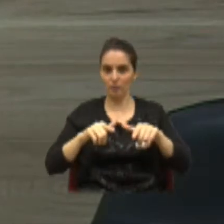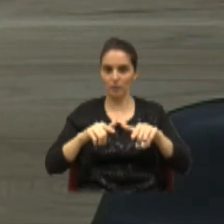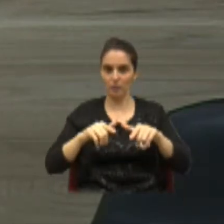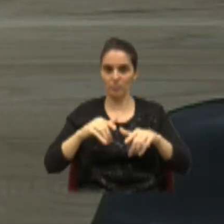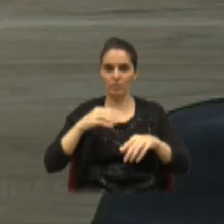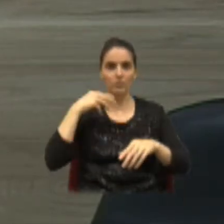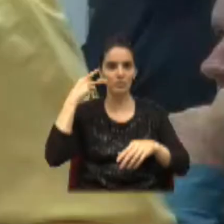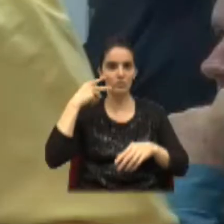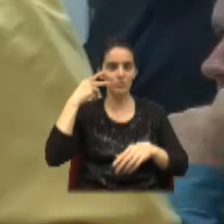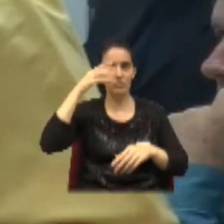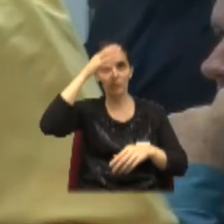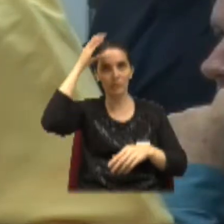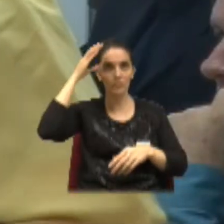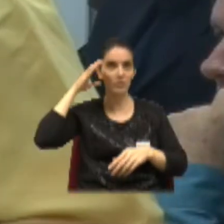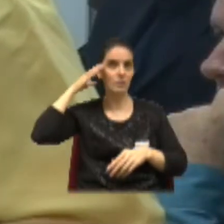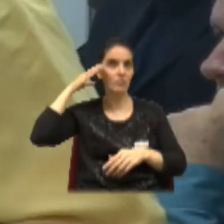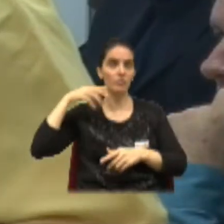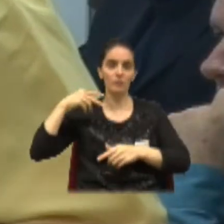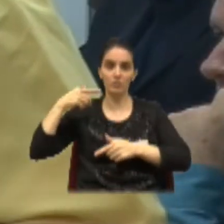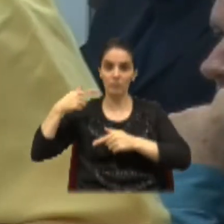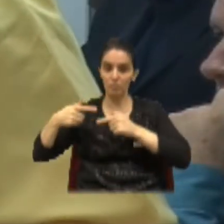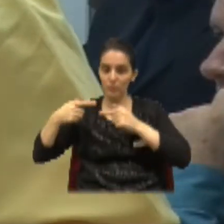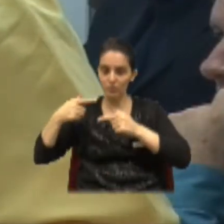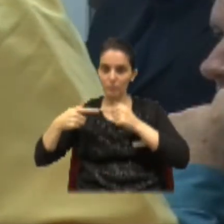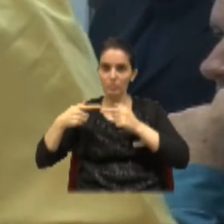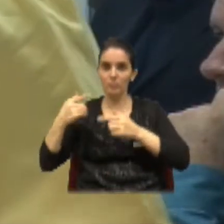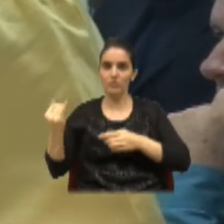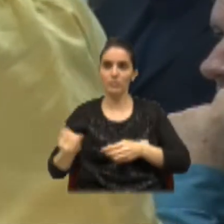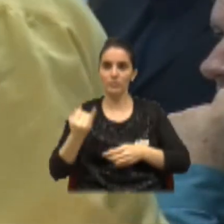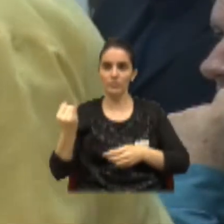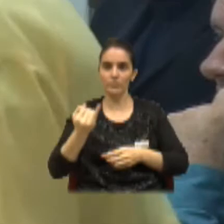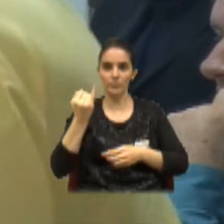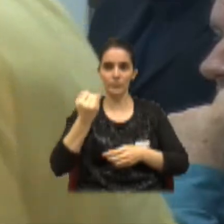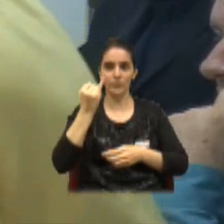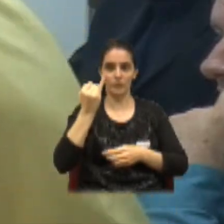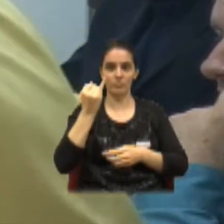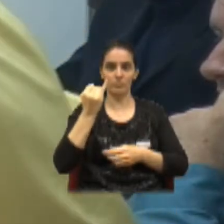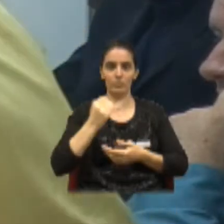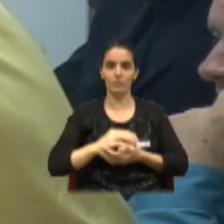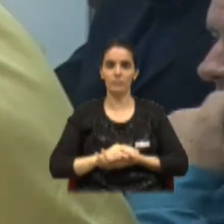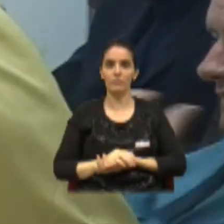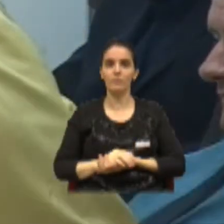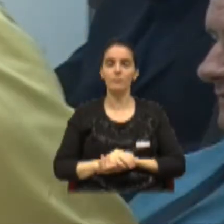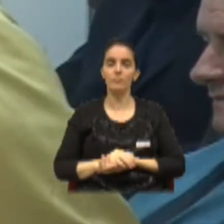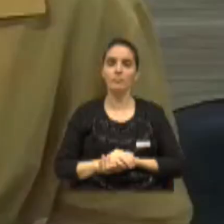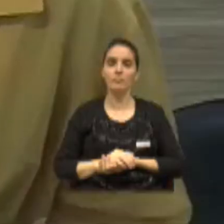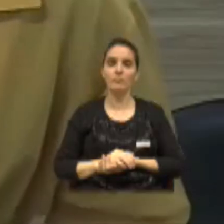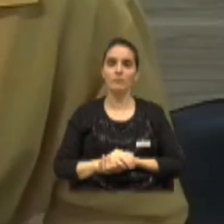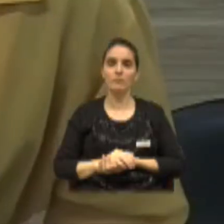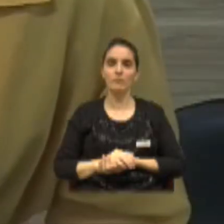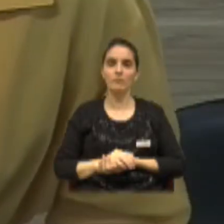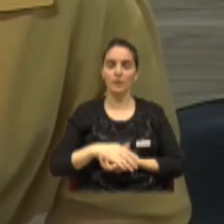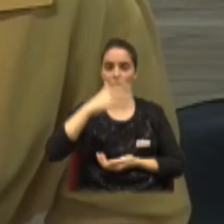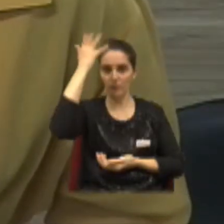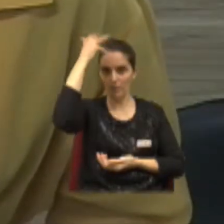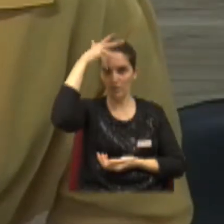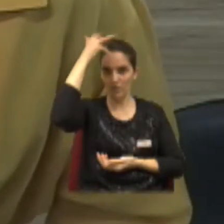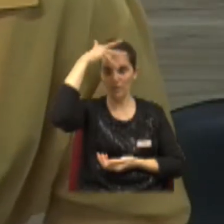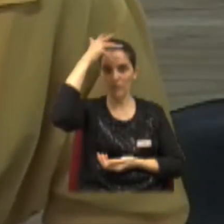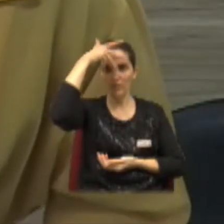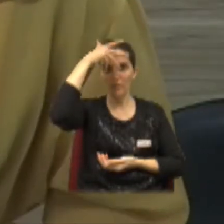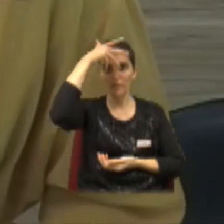a essa casa uma discussão tão importante. E aqui tive o meu olhar,